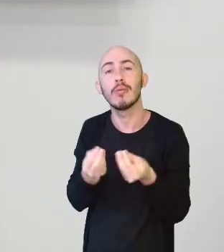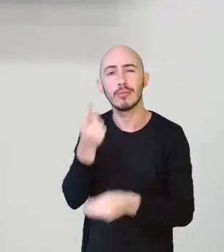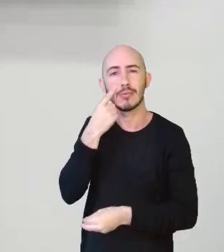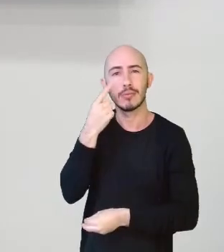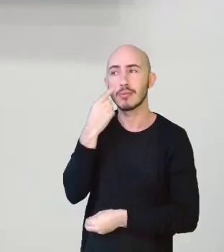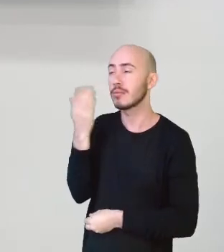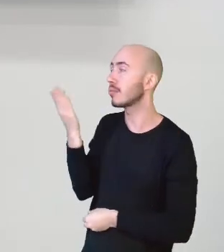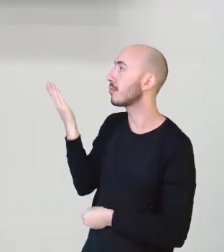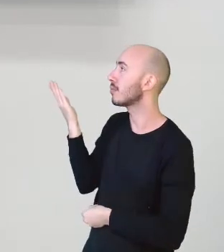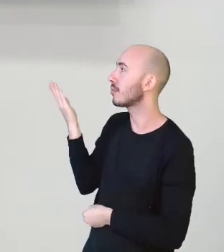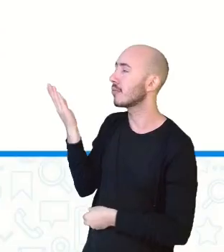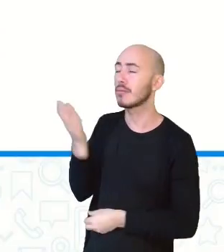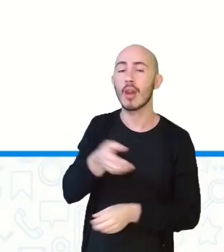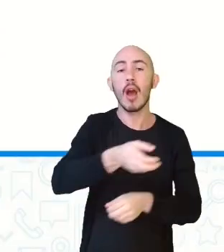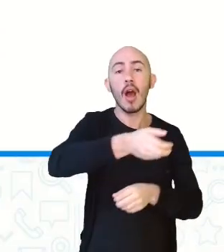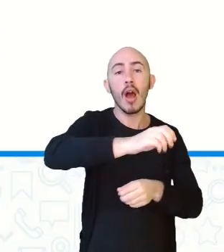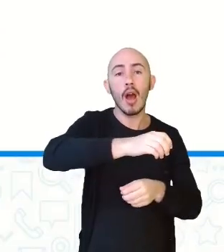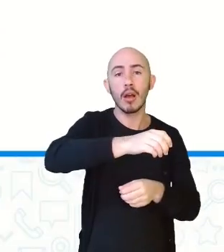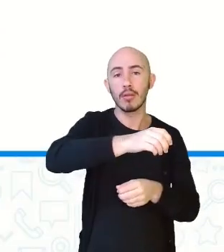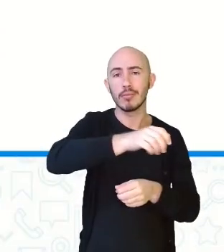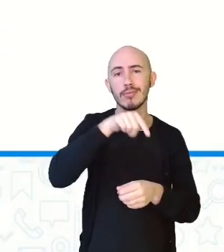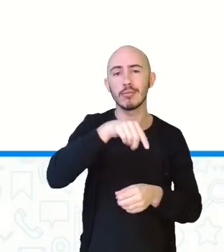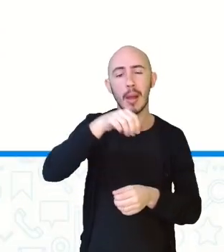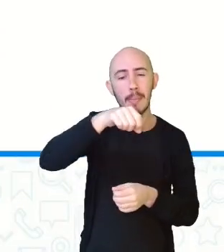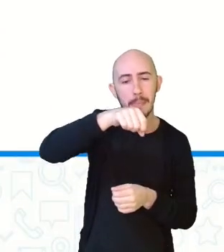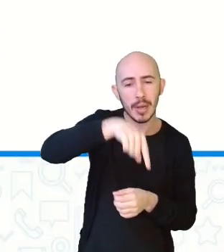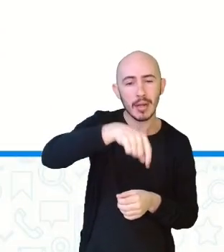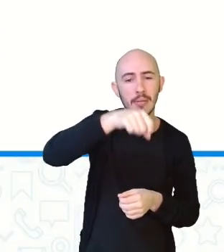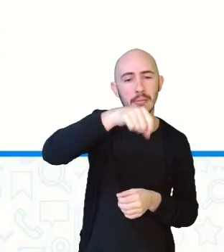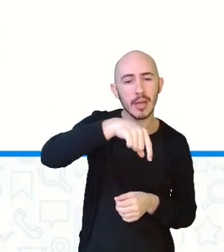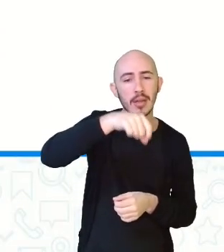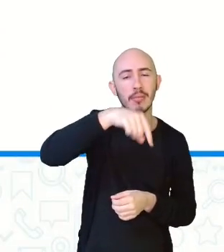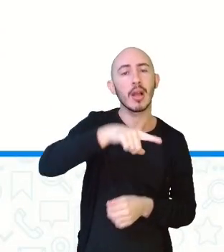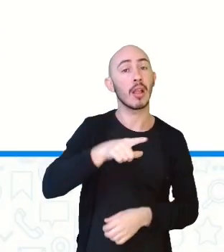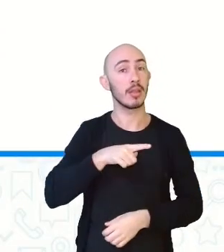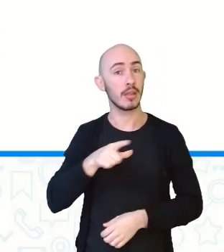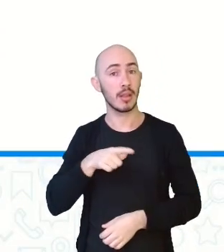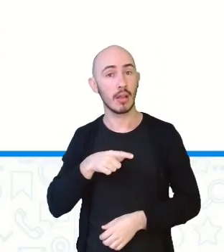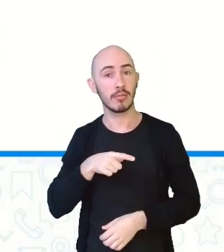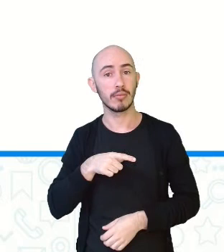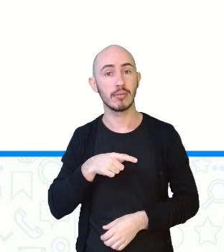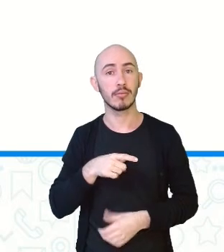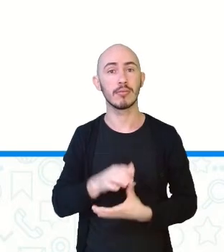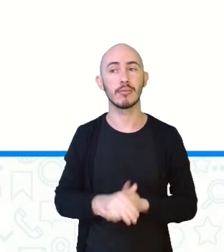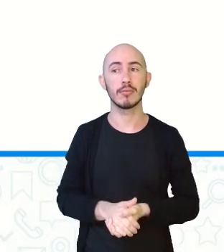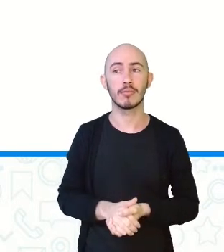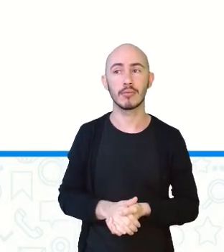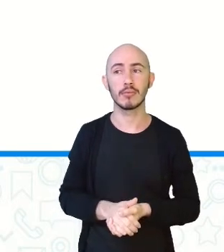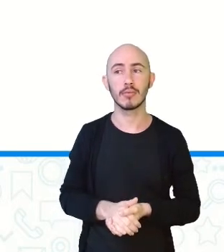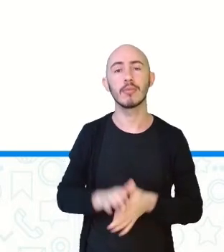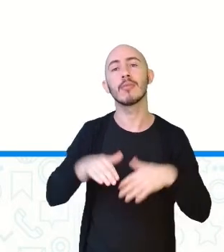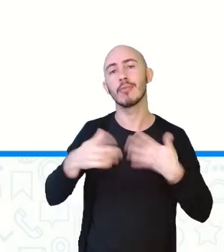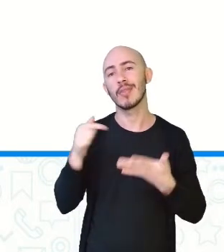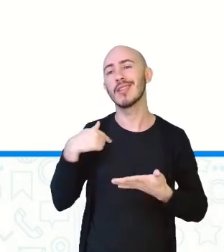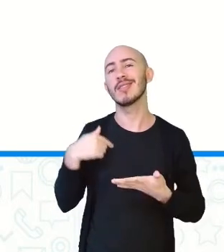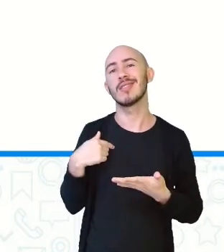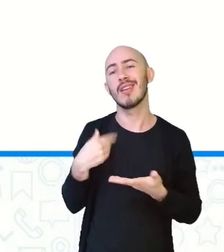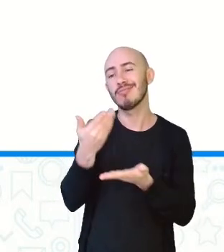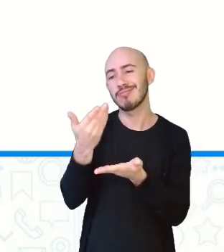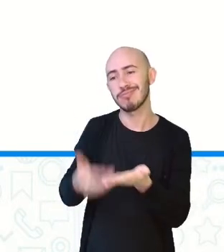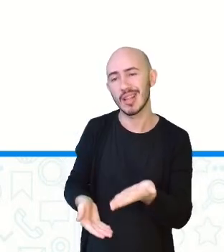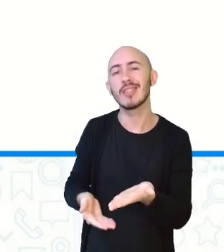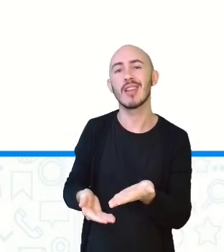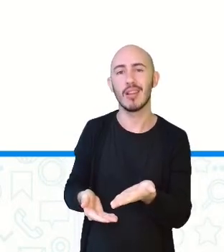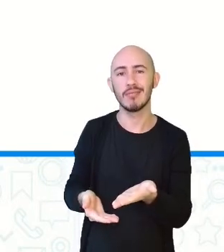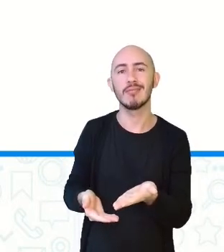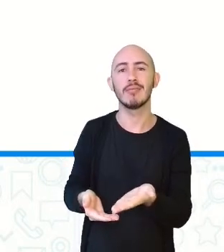torneira. Está caindo, está pingando ali. Você consegue perceber a água caindo? Isso já é um desperdício.